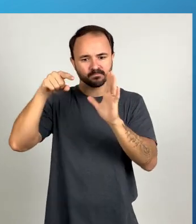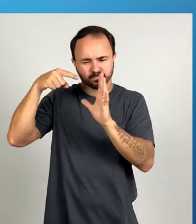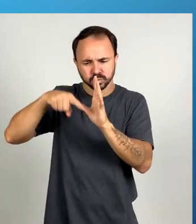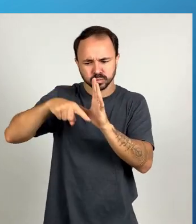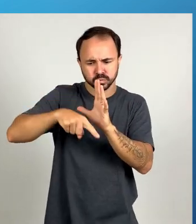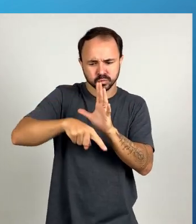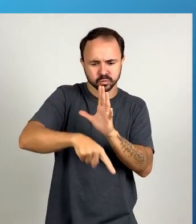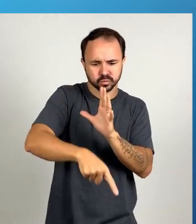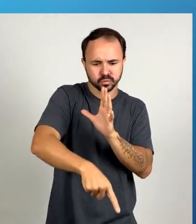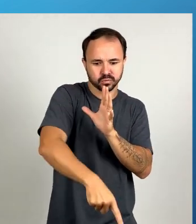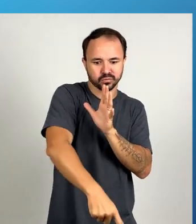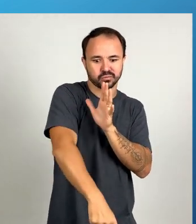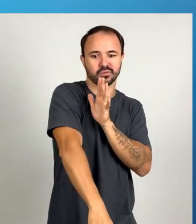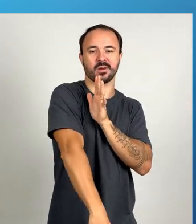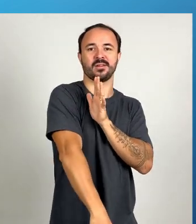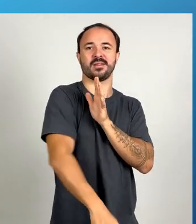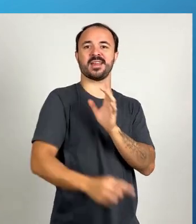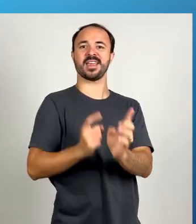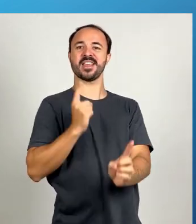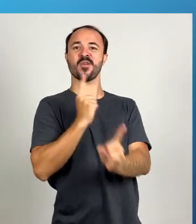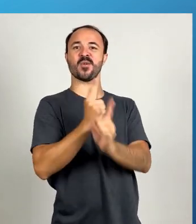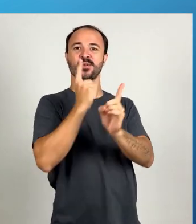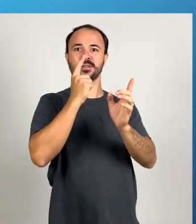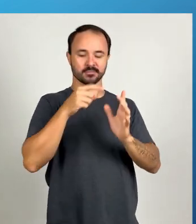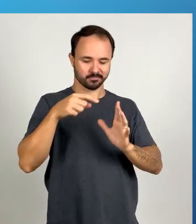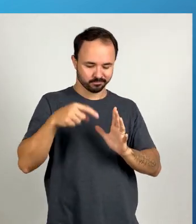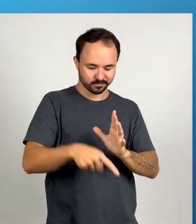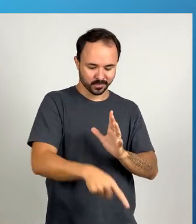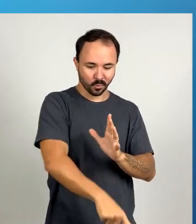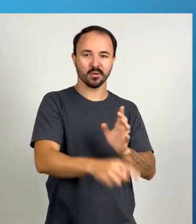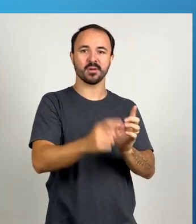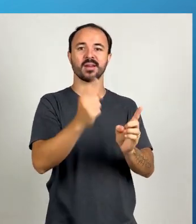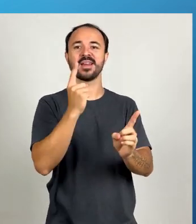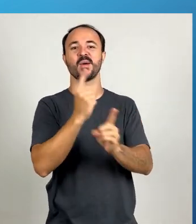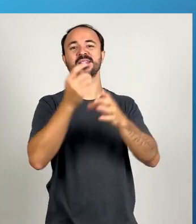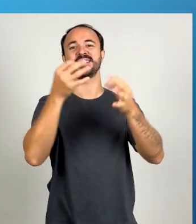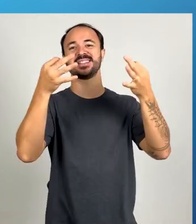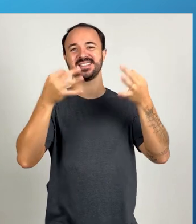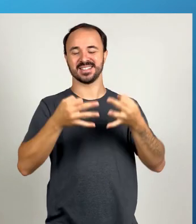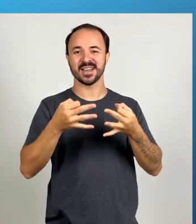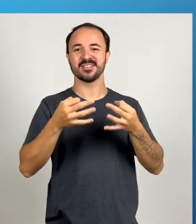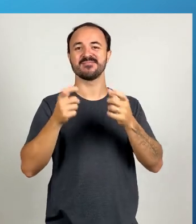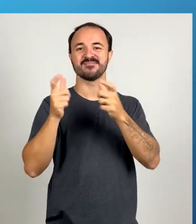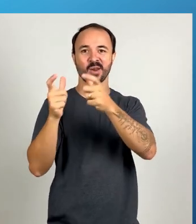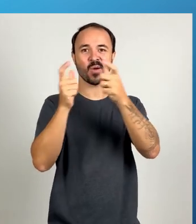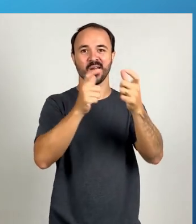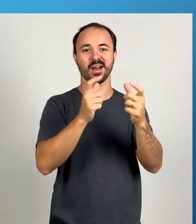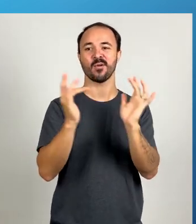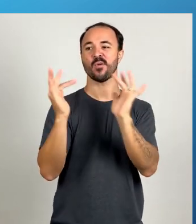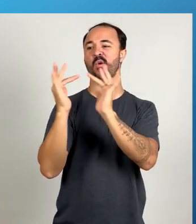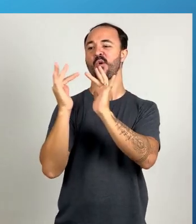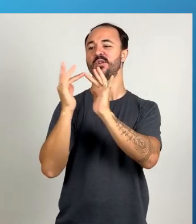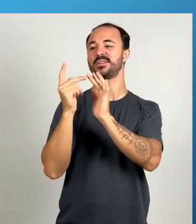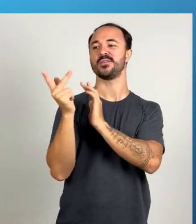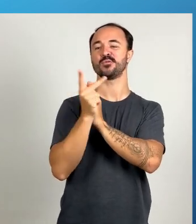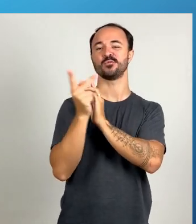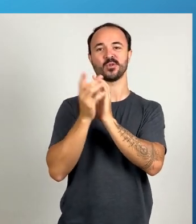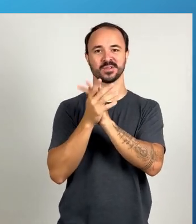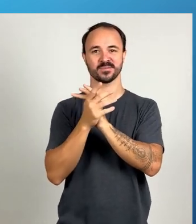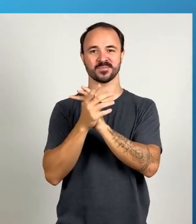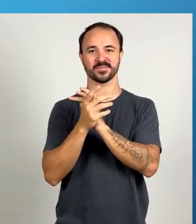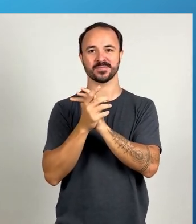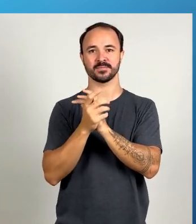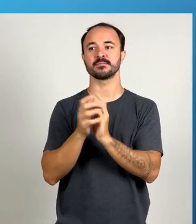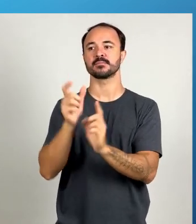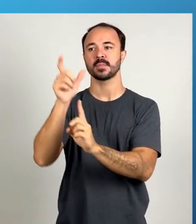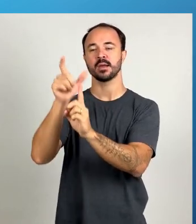certinho onde a outra está. Então a prof trouxe aqui o exemplo. Ó. O Tanaka está num lugar entre E e D e o